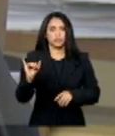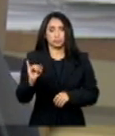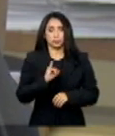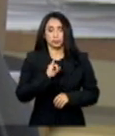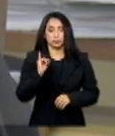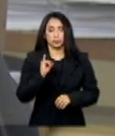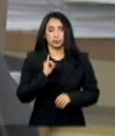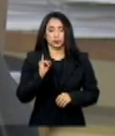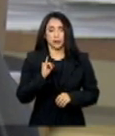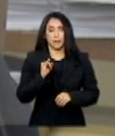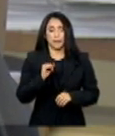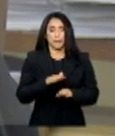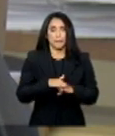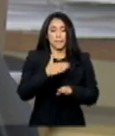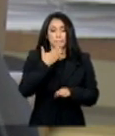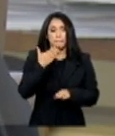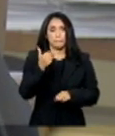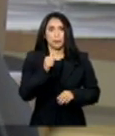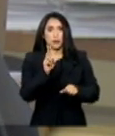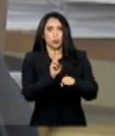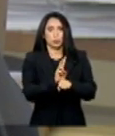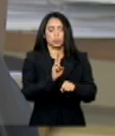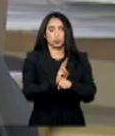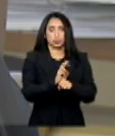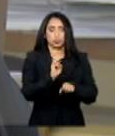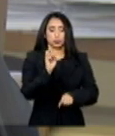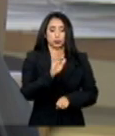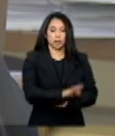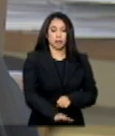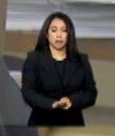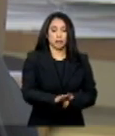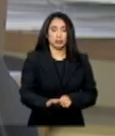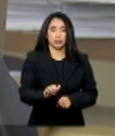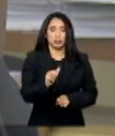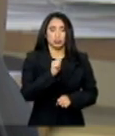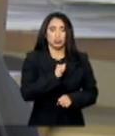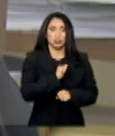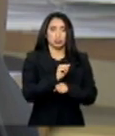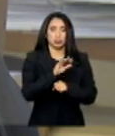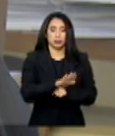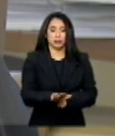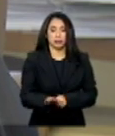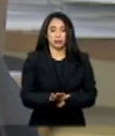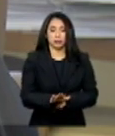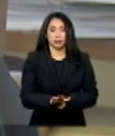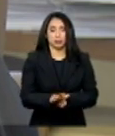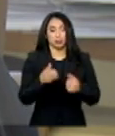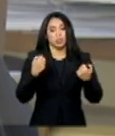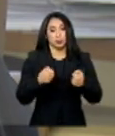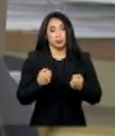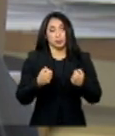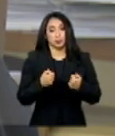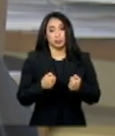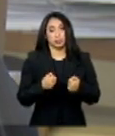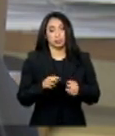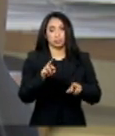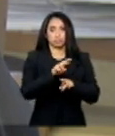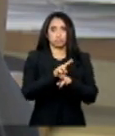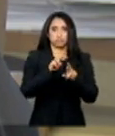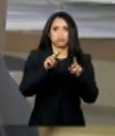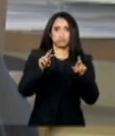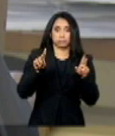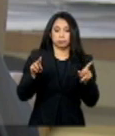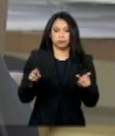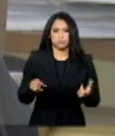estruturação do sistema de proteção à criança e ao adolescente depende da depende da cooperação dos múltiplos jogos imbuídos